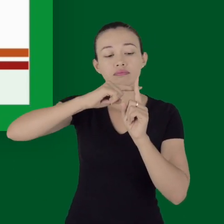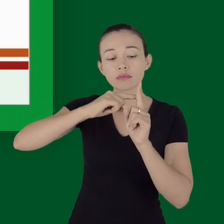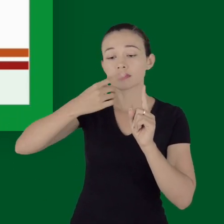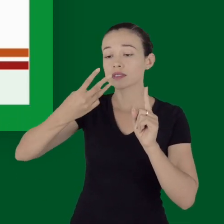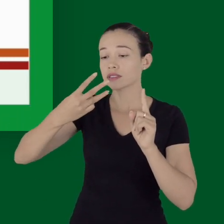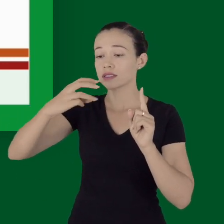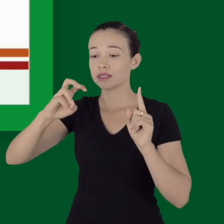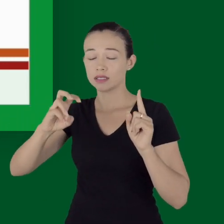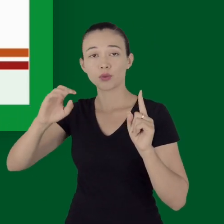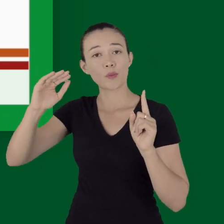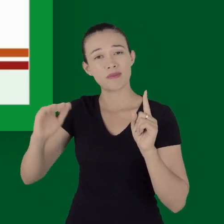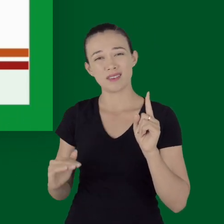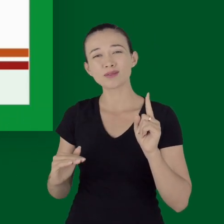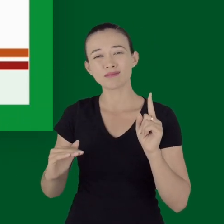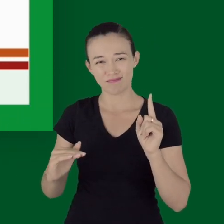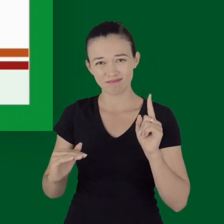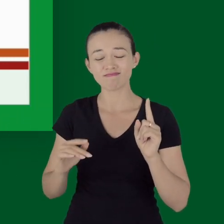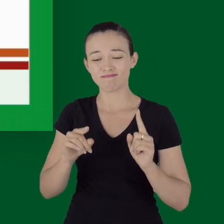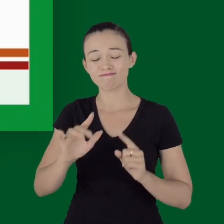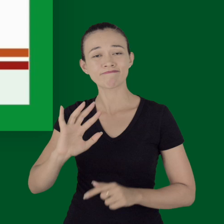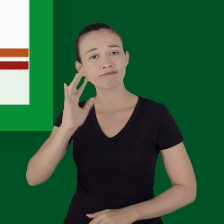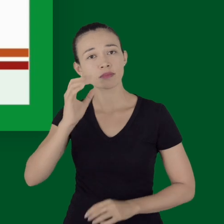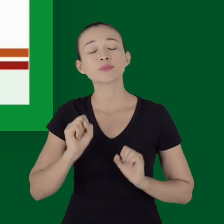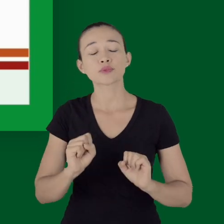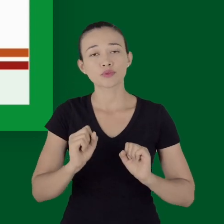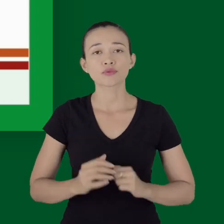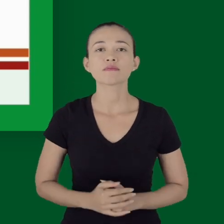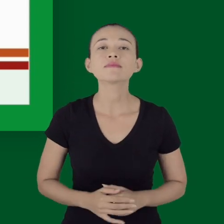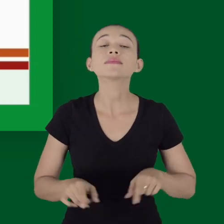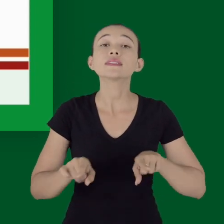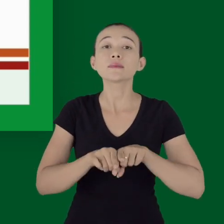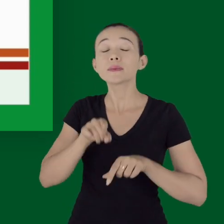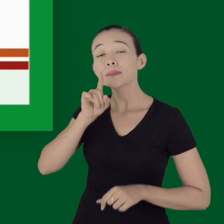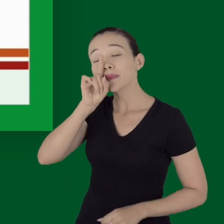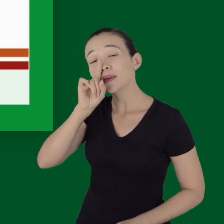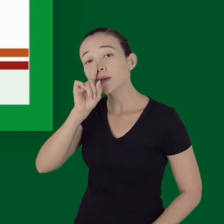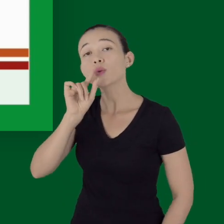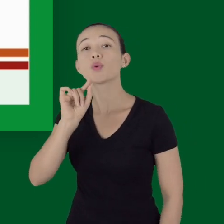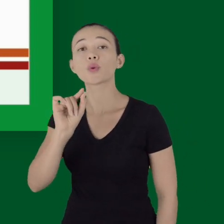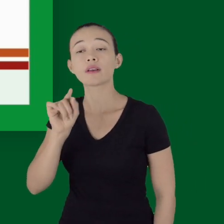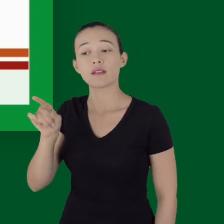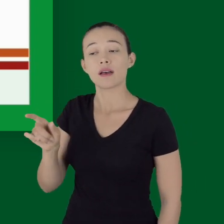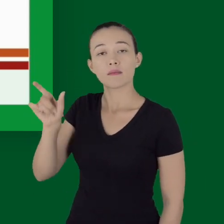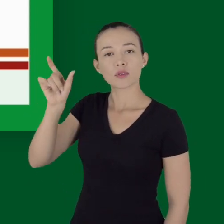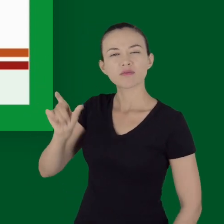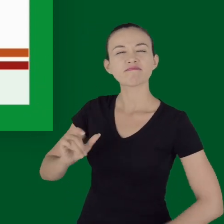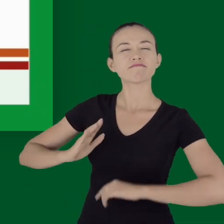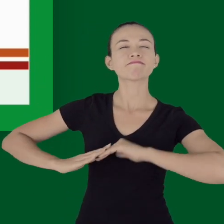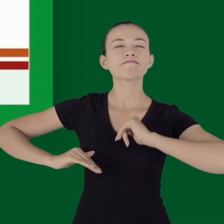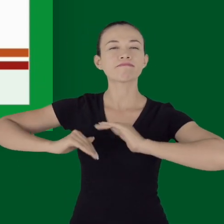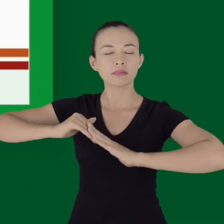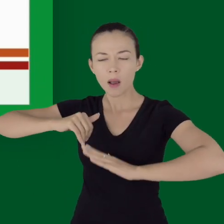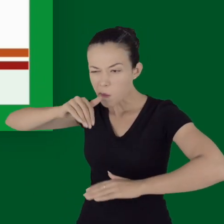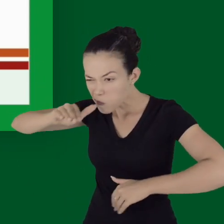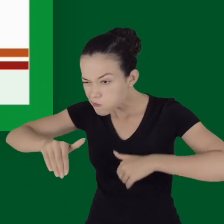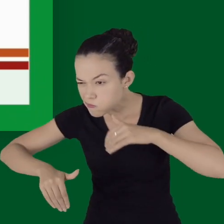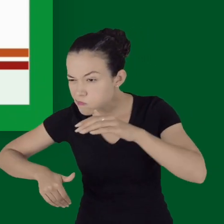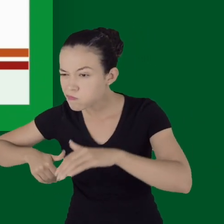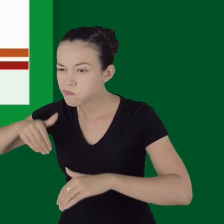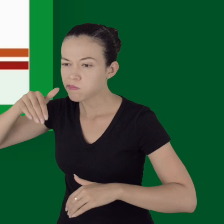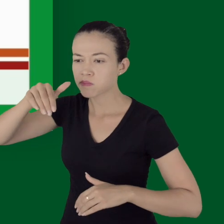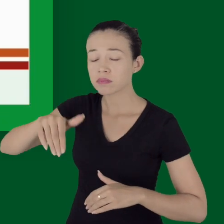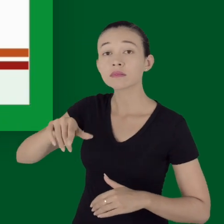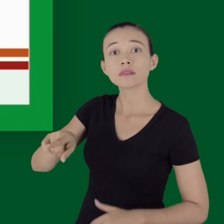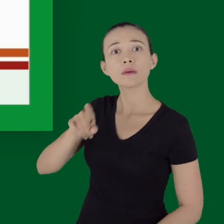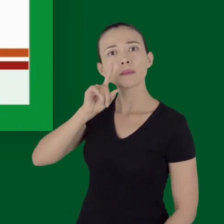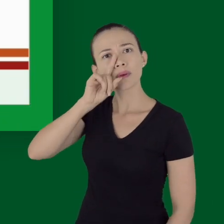inferior a 35 graus Celsius, né? E outro fator de risco é a capacidade de nadar. Por que isso entra como